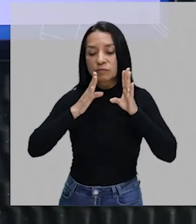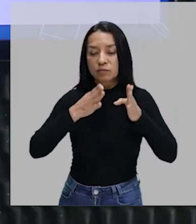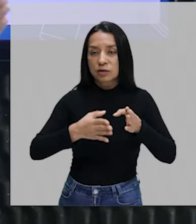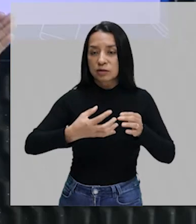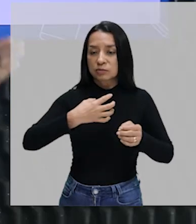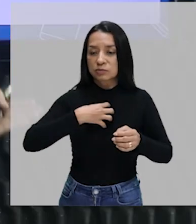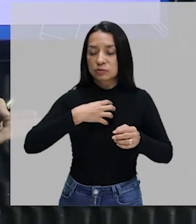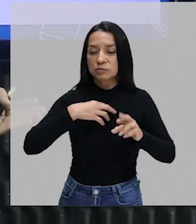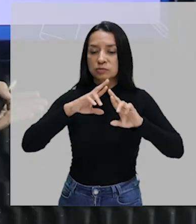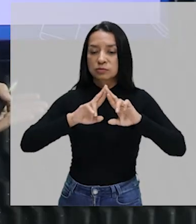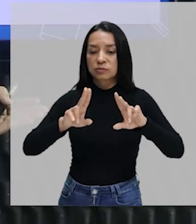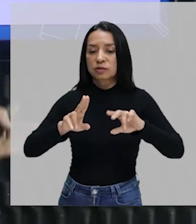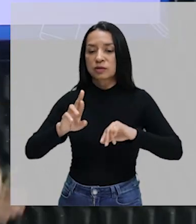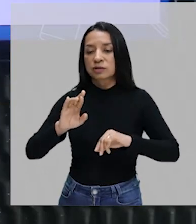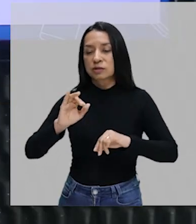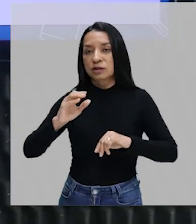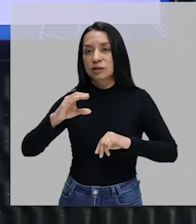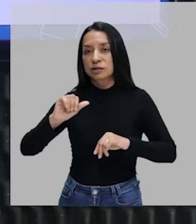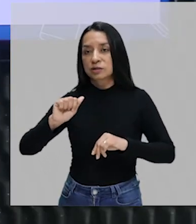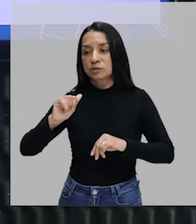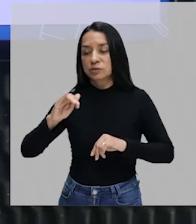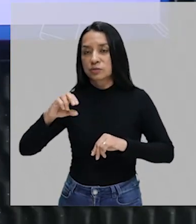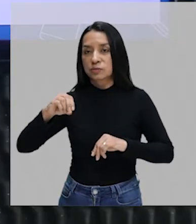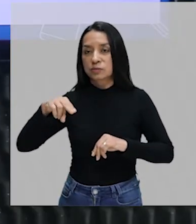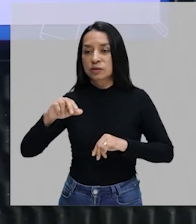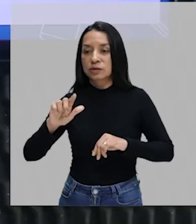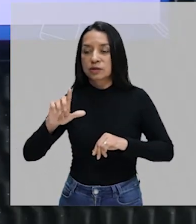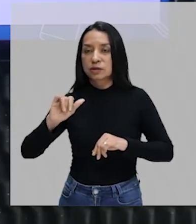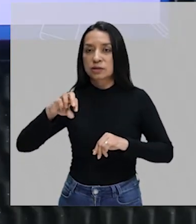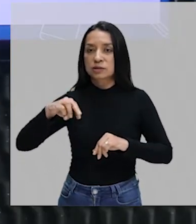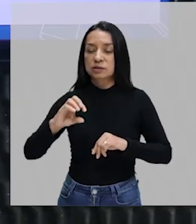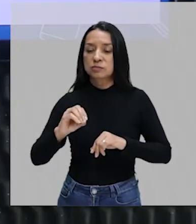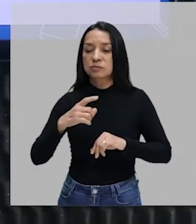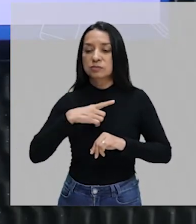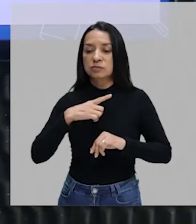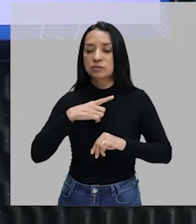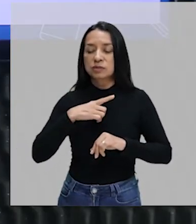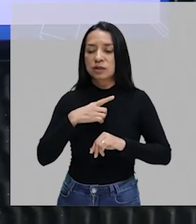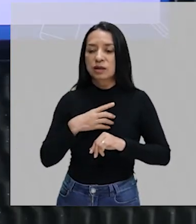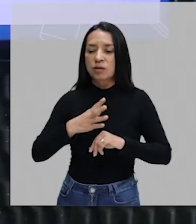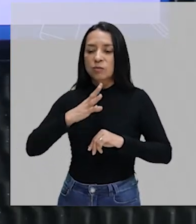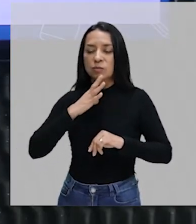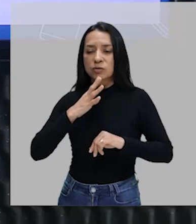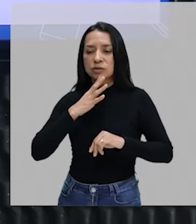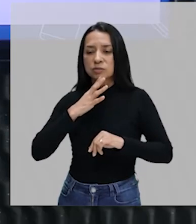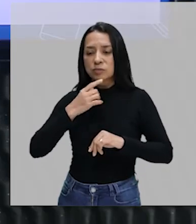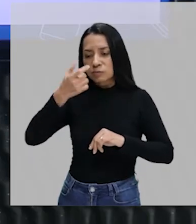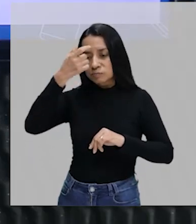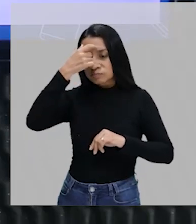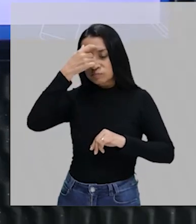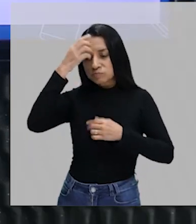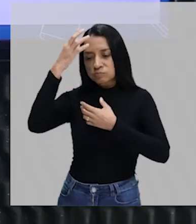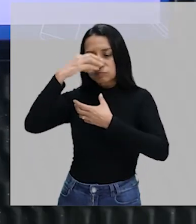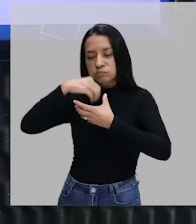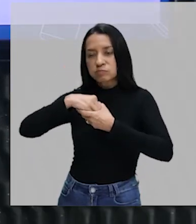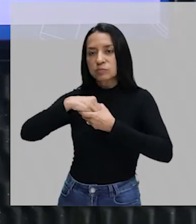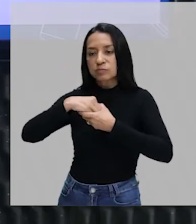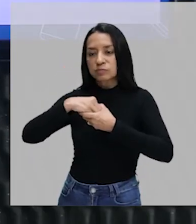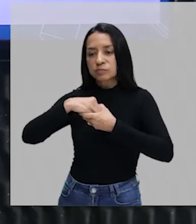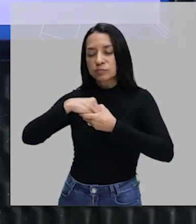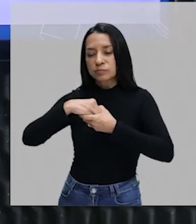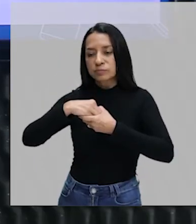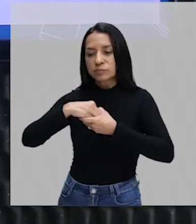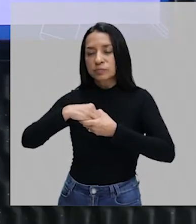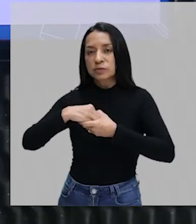do racionalismo, em que eu já tenho este conhecimento na minha consciência, ele é inato, ele já nasce comigo, ele